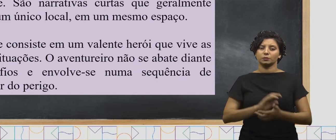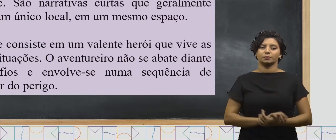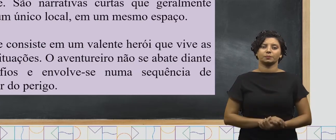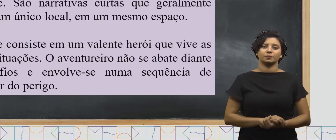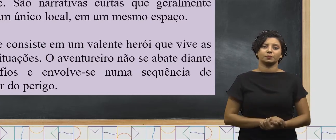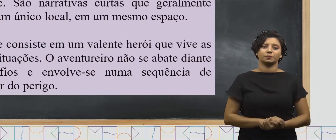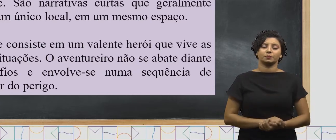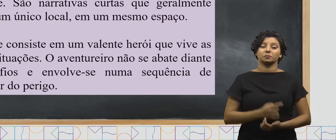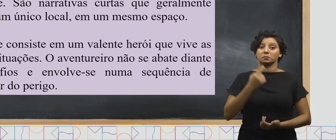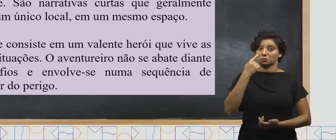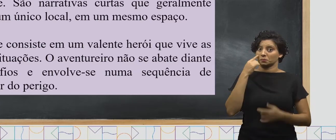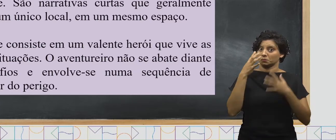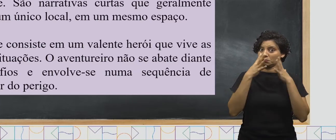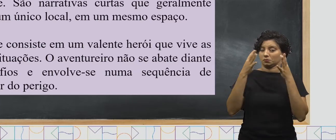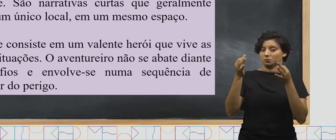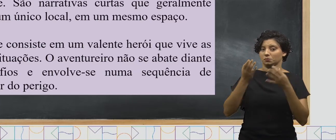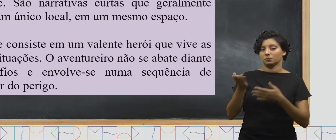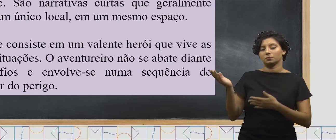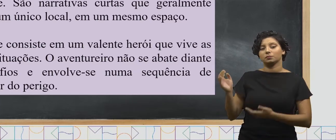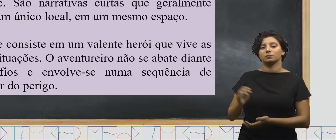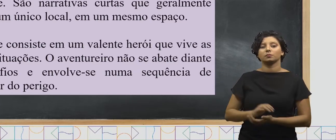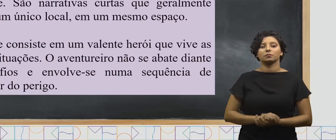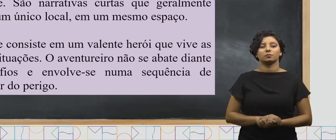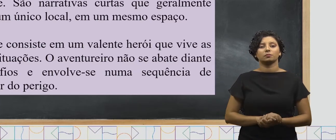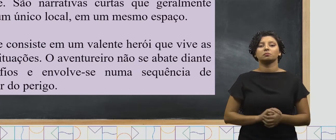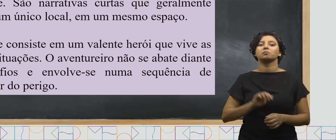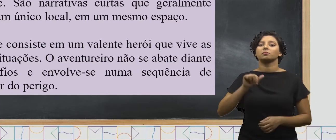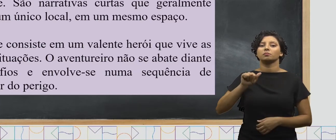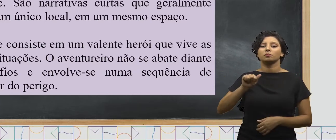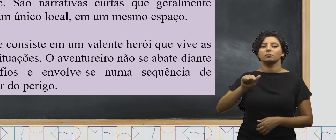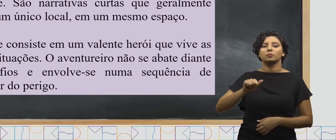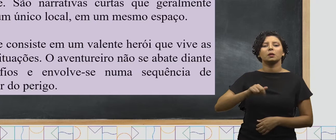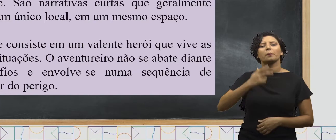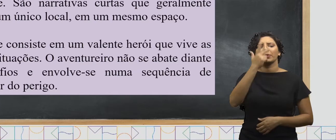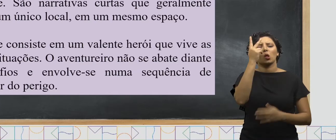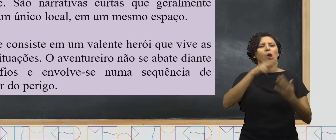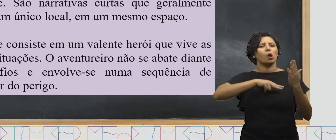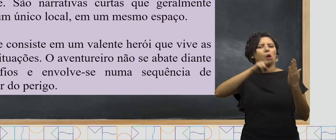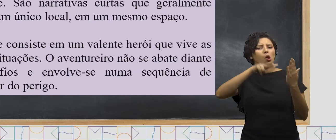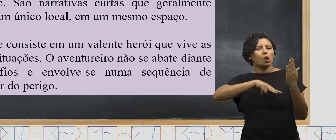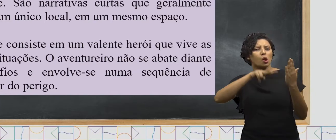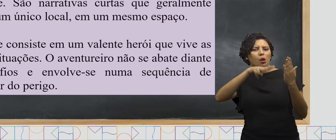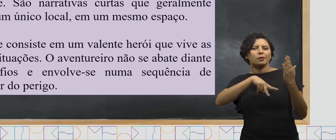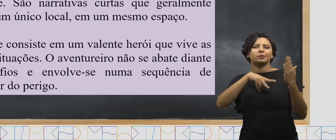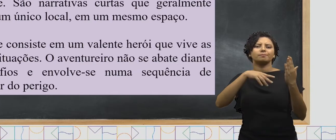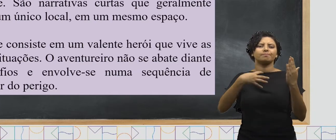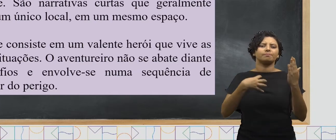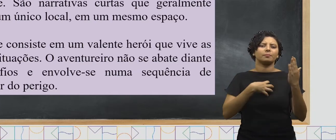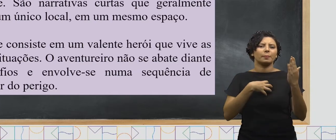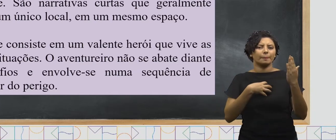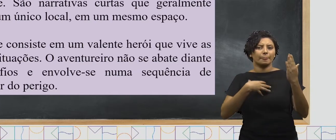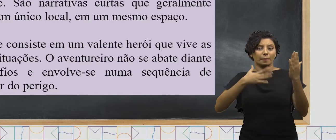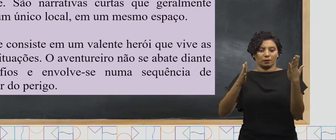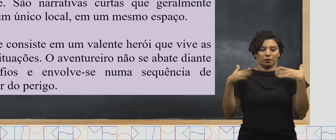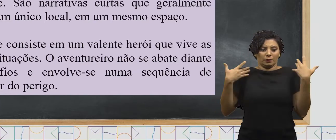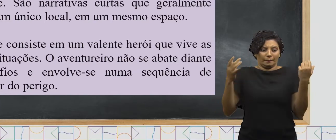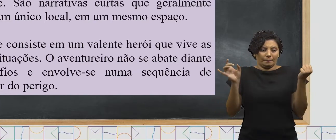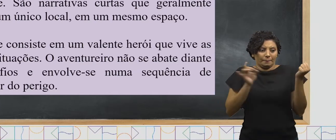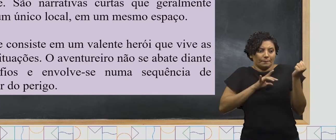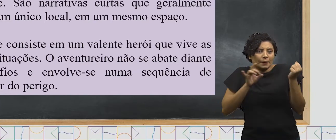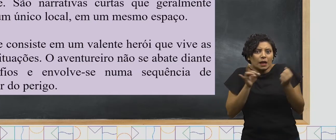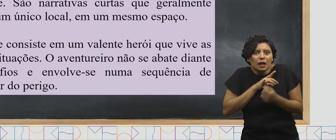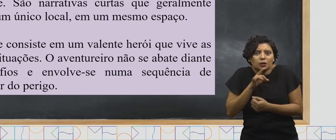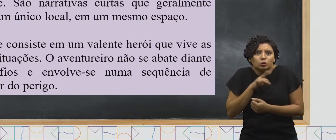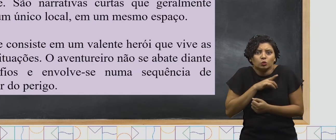de aventura. Preste bastante atenção. Letra A. Quando o leitor lê, encontra-se com o susto e